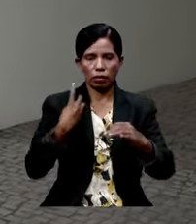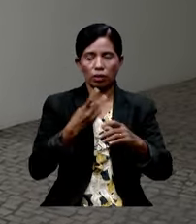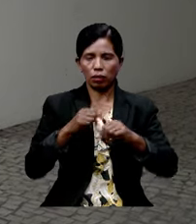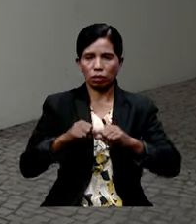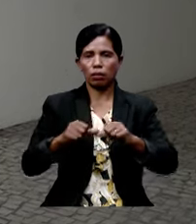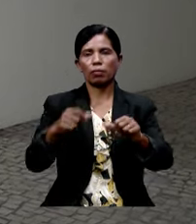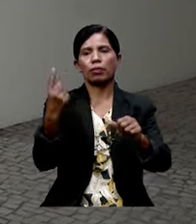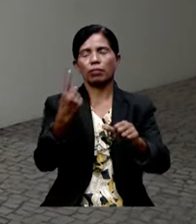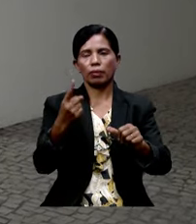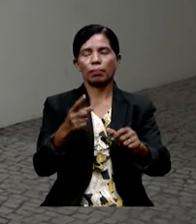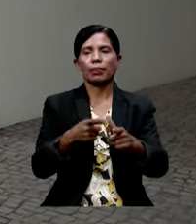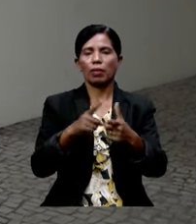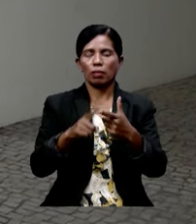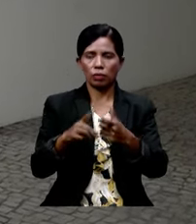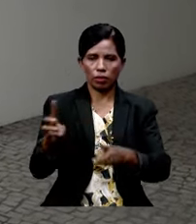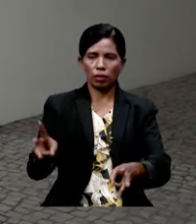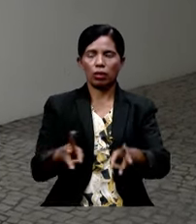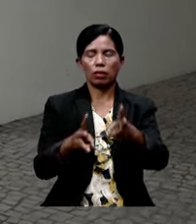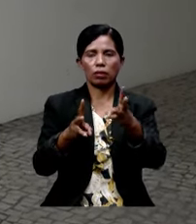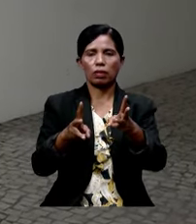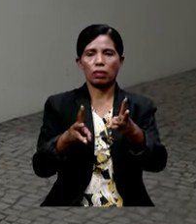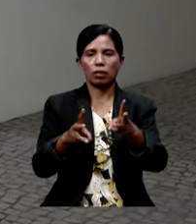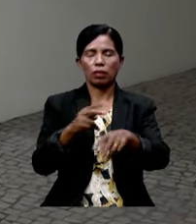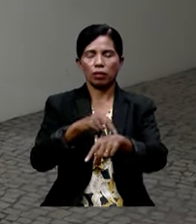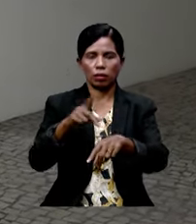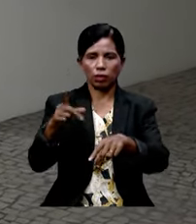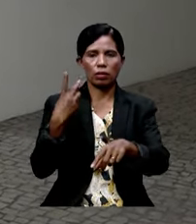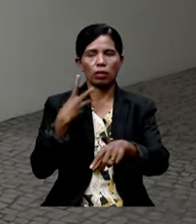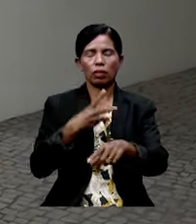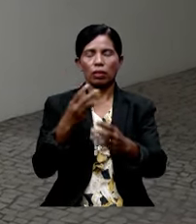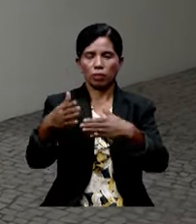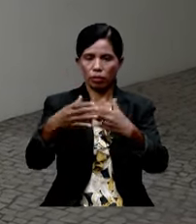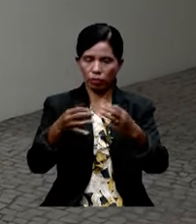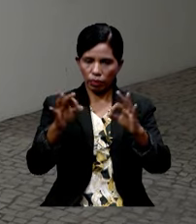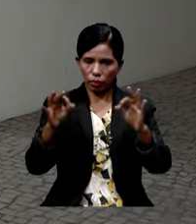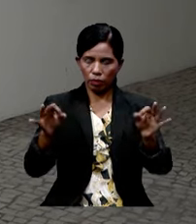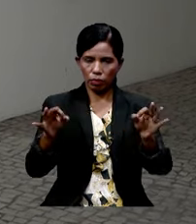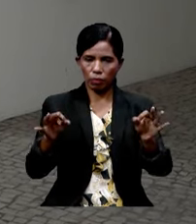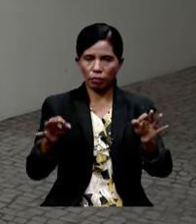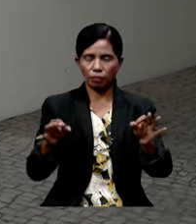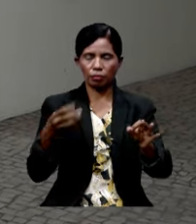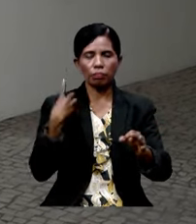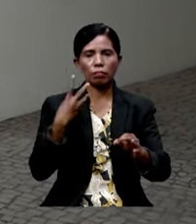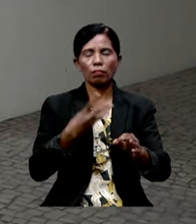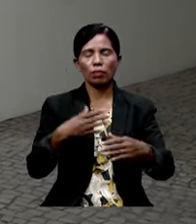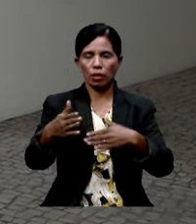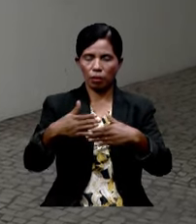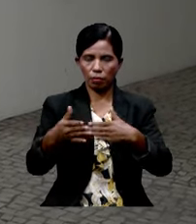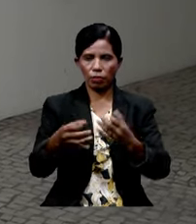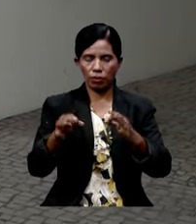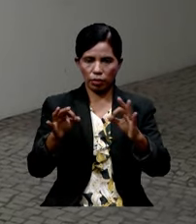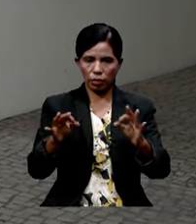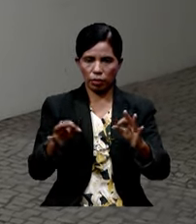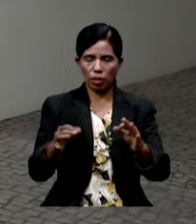fate. Depois da estrada nacional está quase que outona, regional começa mais básico outona, agora